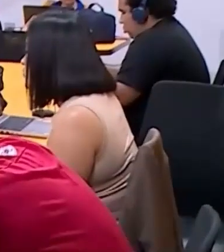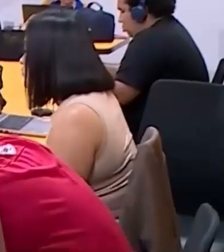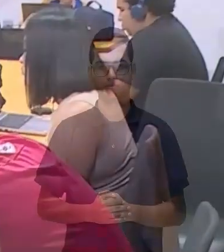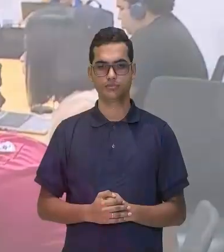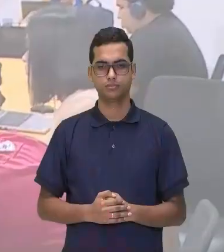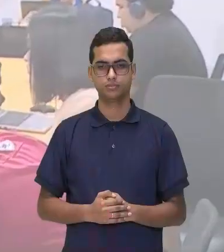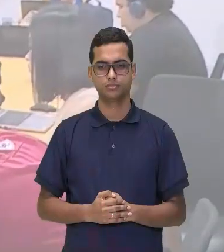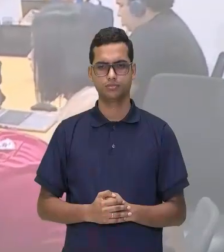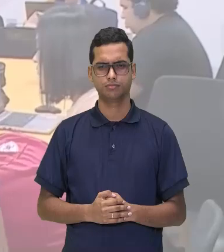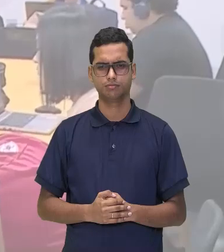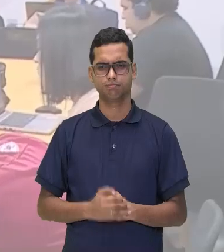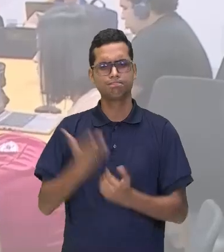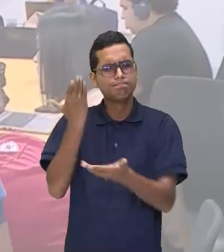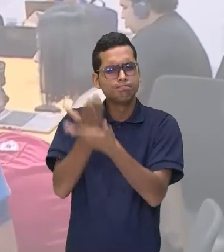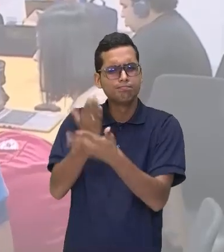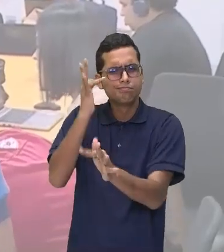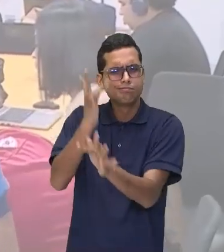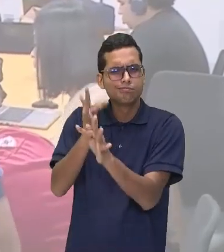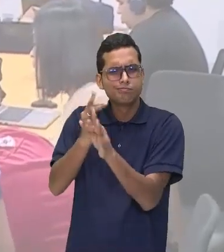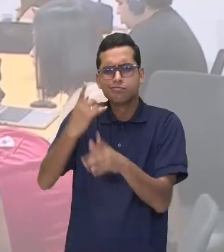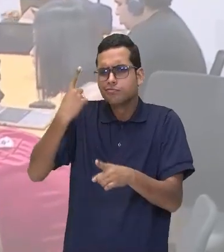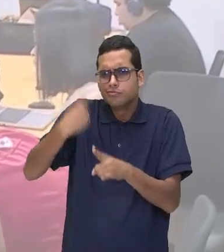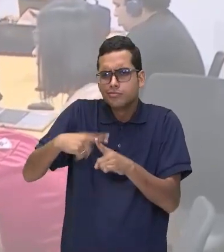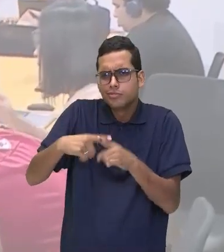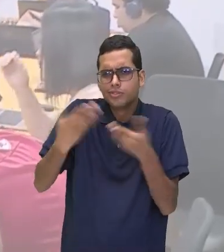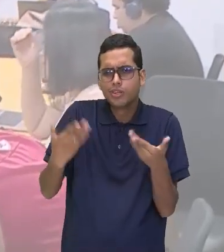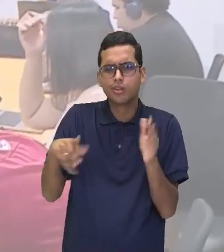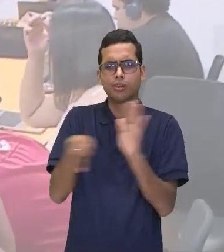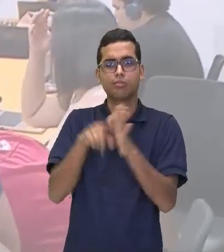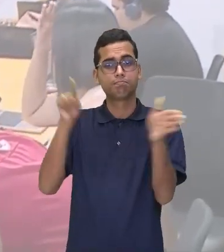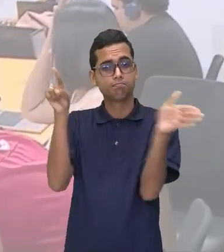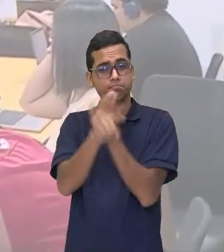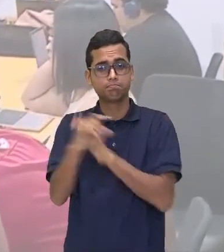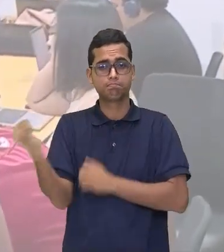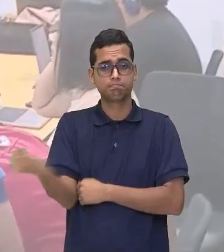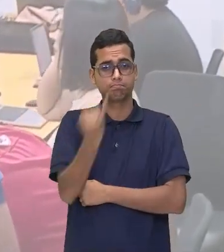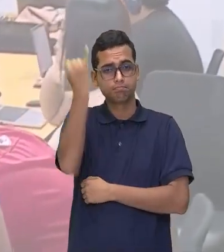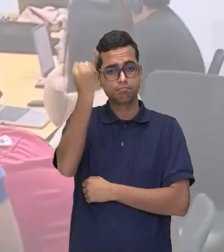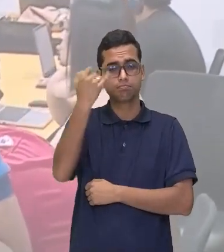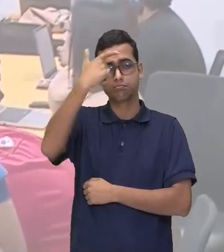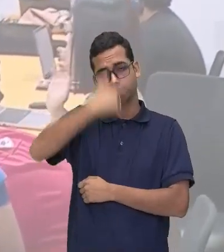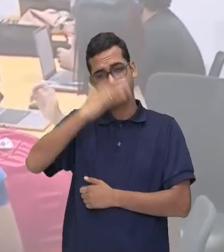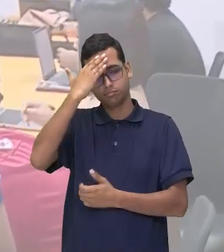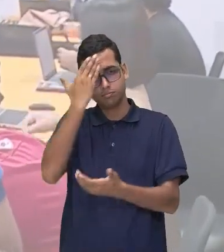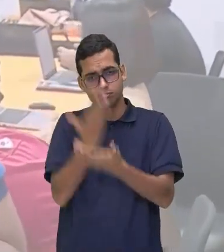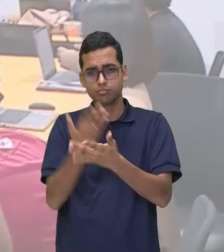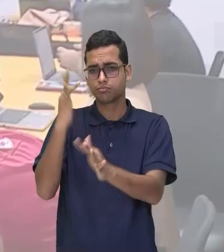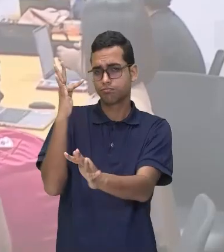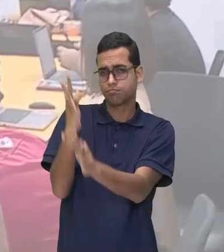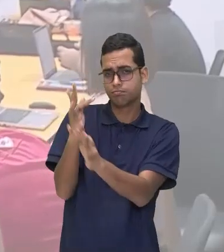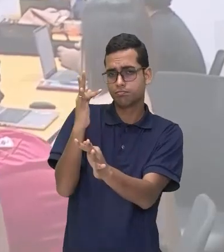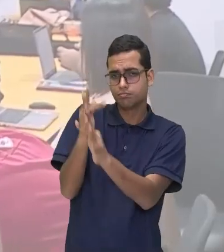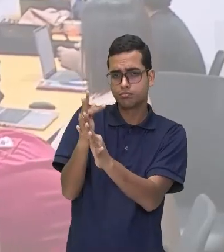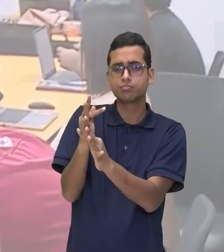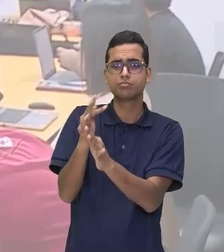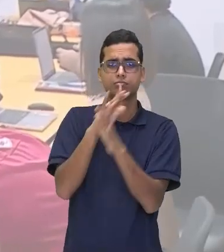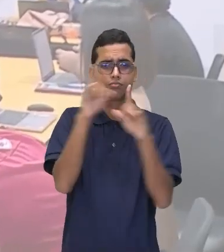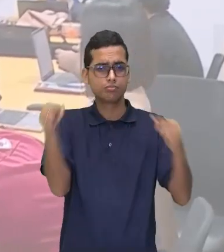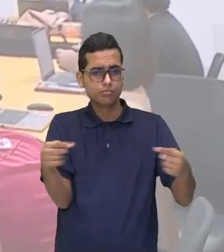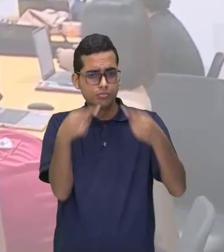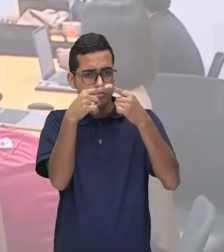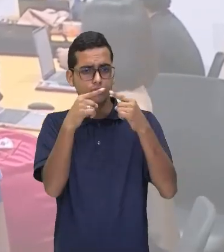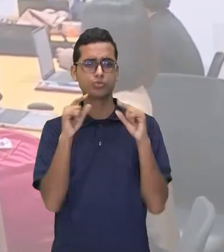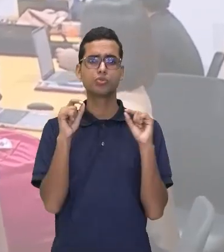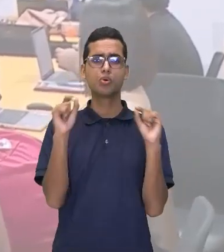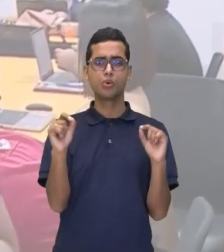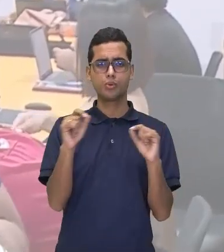Por que estudar física? Olha, essa é uma pergunta muito importante, mas eu acredito que a física, ela está muito